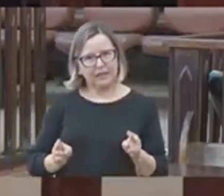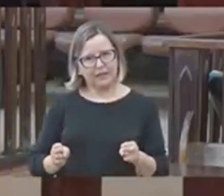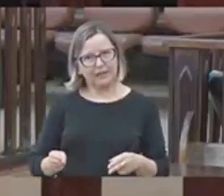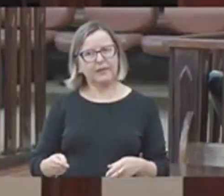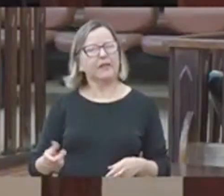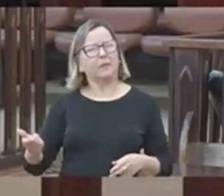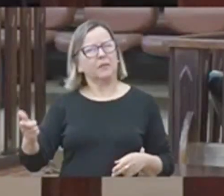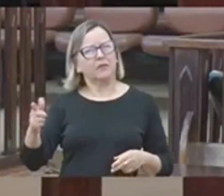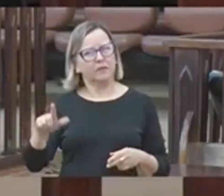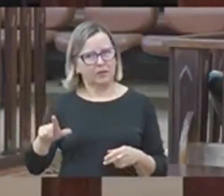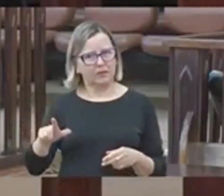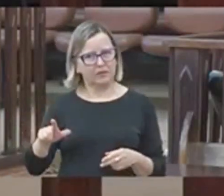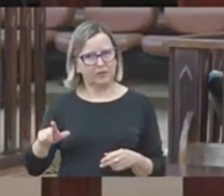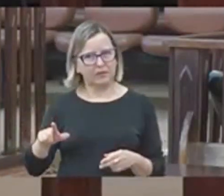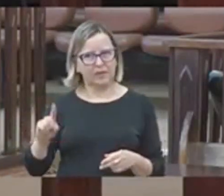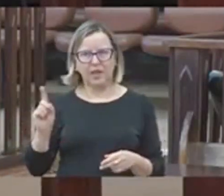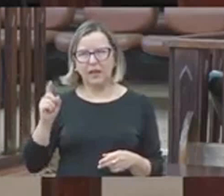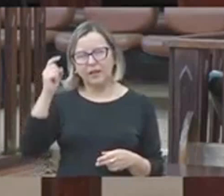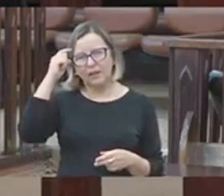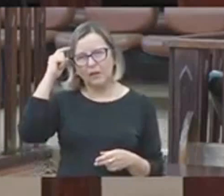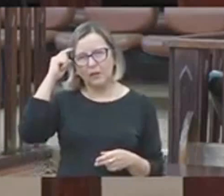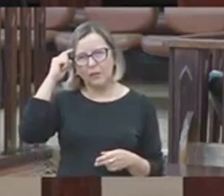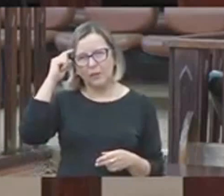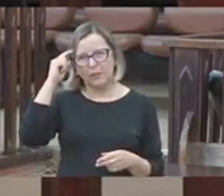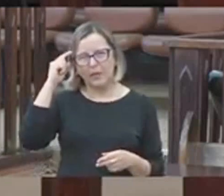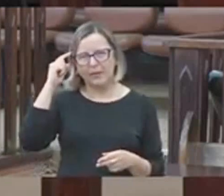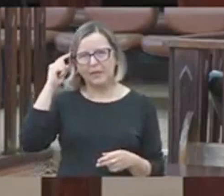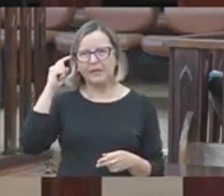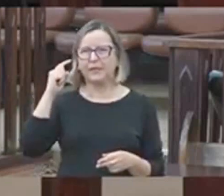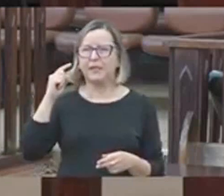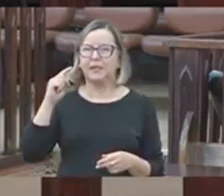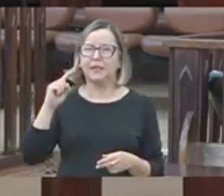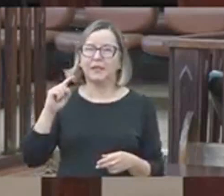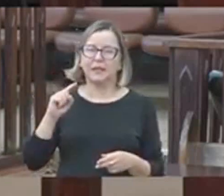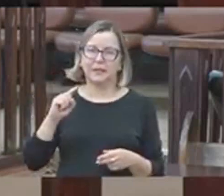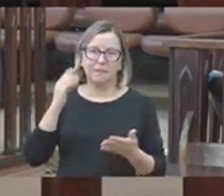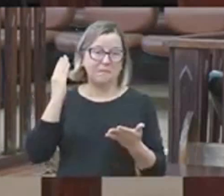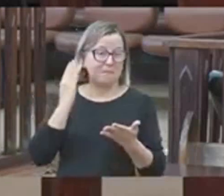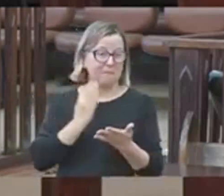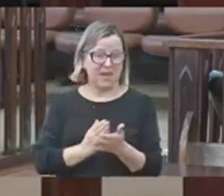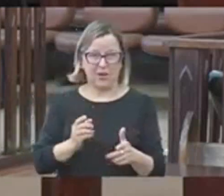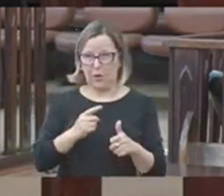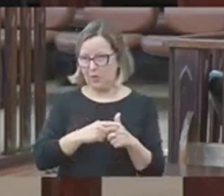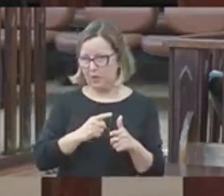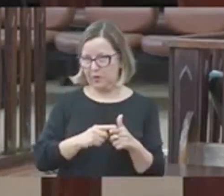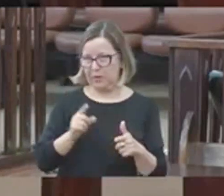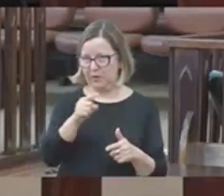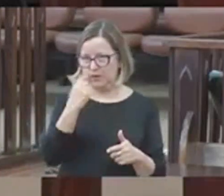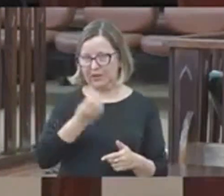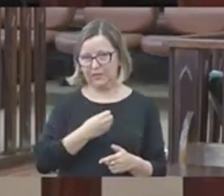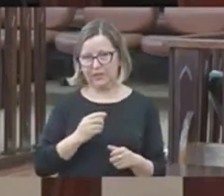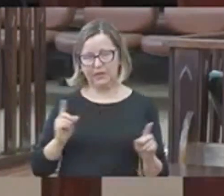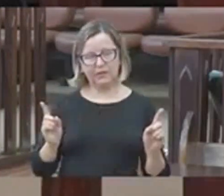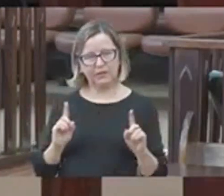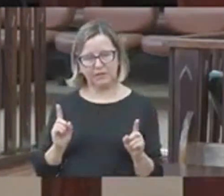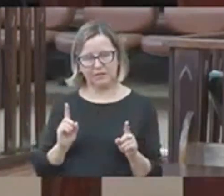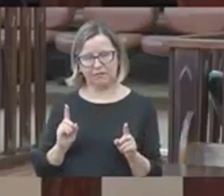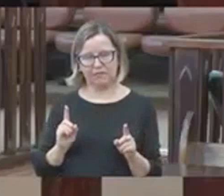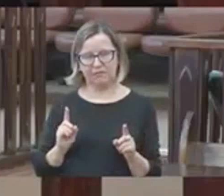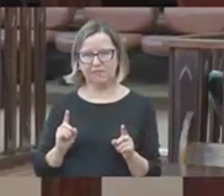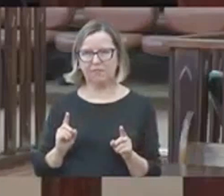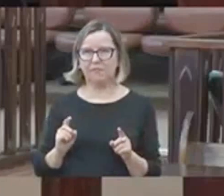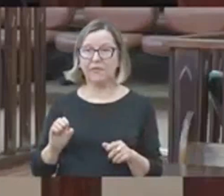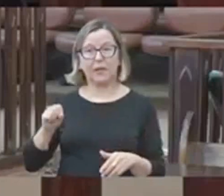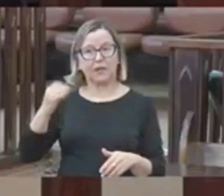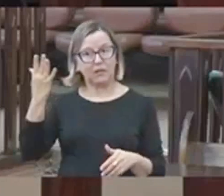cessarão, ou que elas deixarão de acontecer. Mudando nossa figura ilustrativa de mar